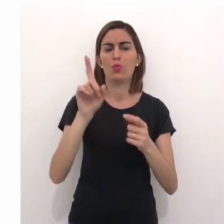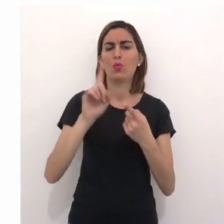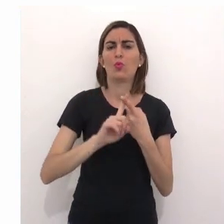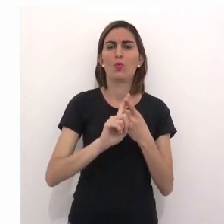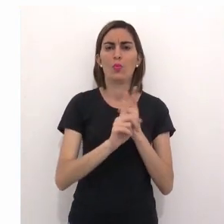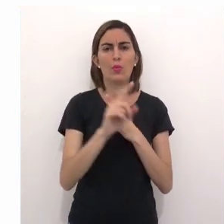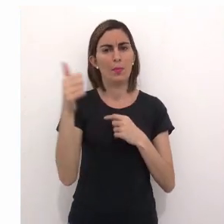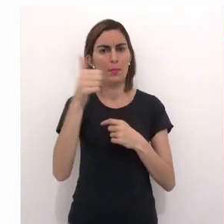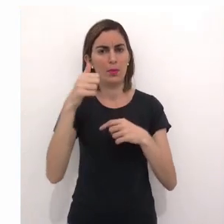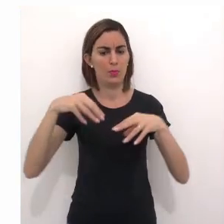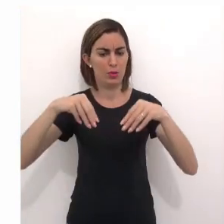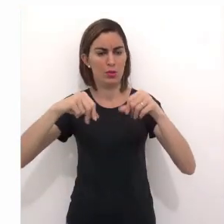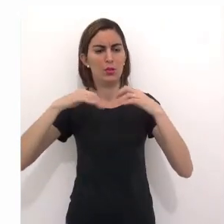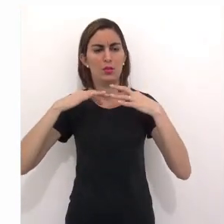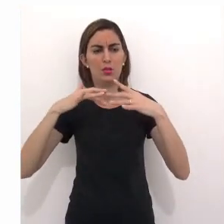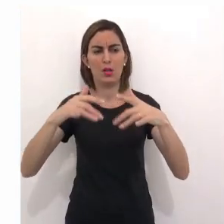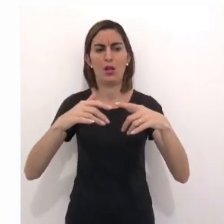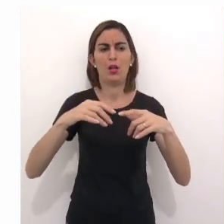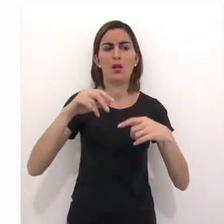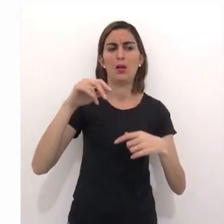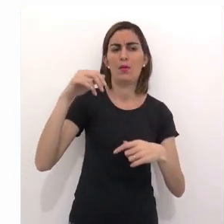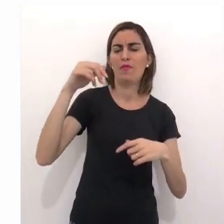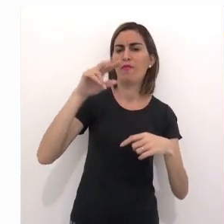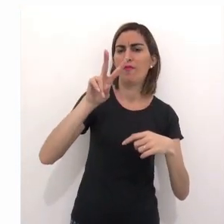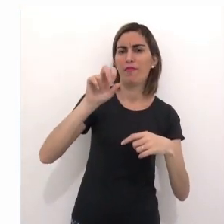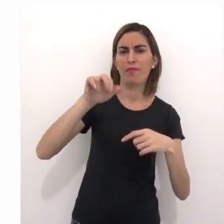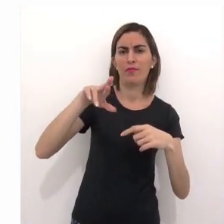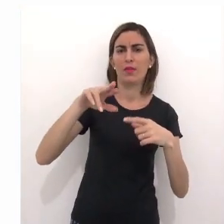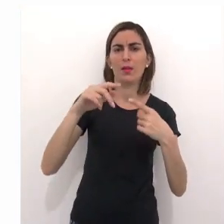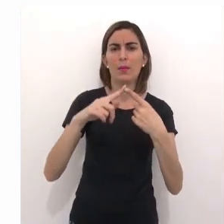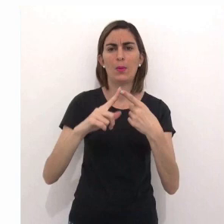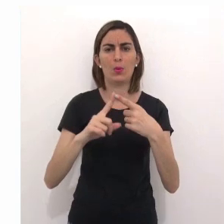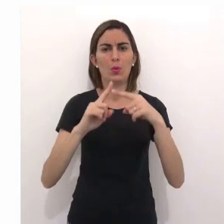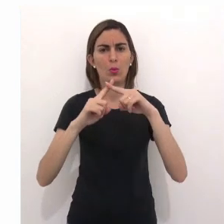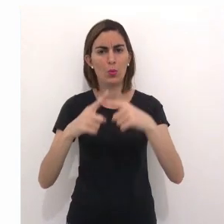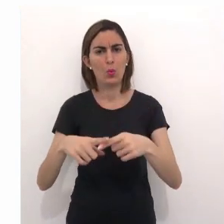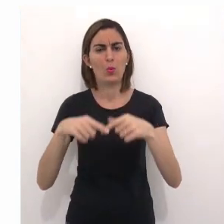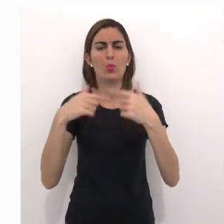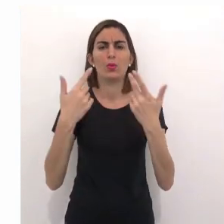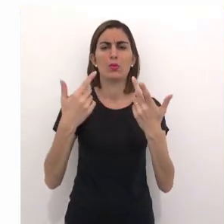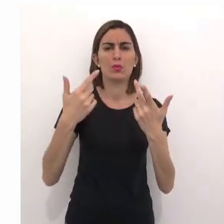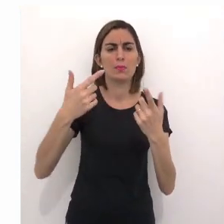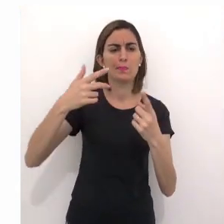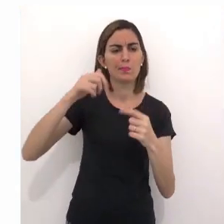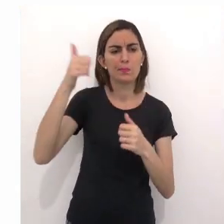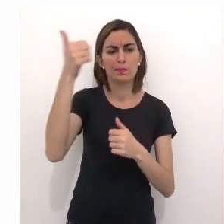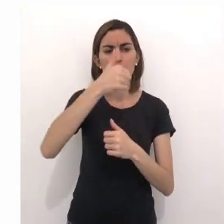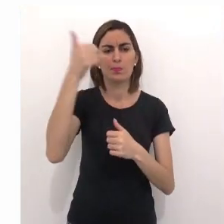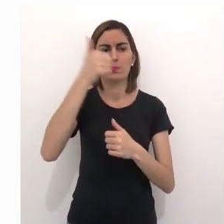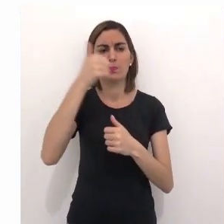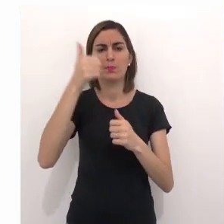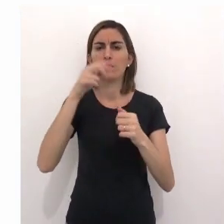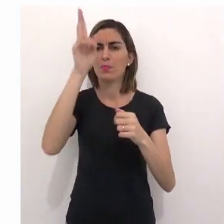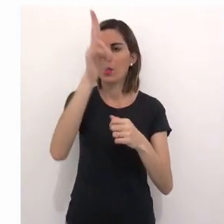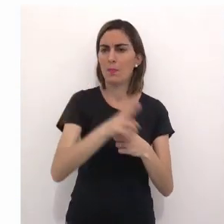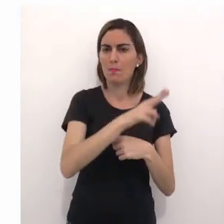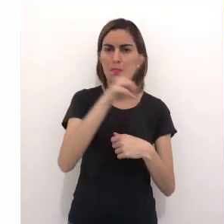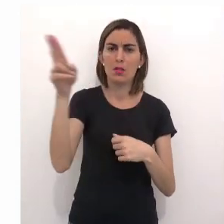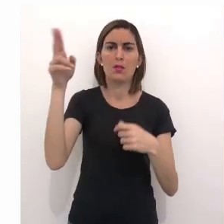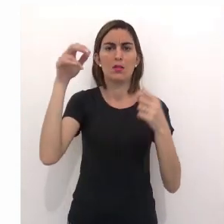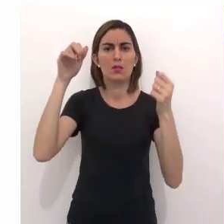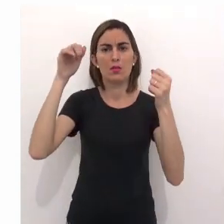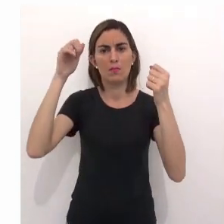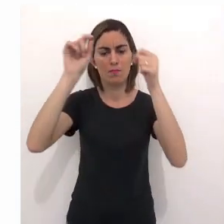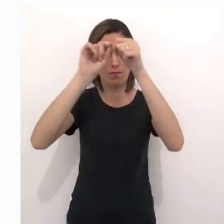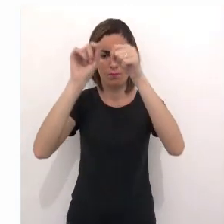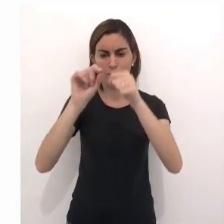que em terra de primeira cruz, seguida da reza da primeira missa proferida,